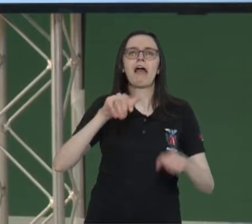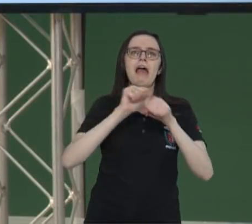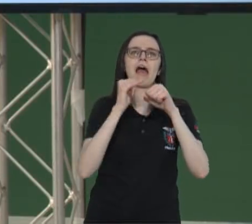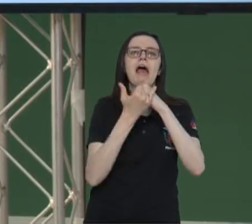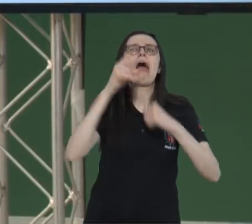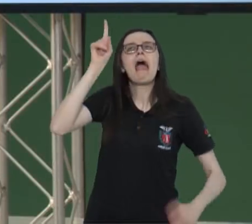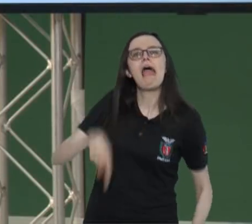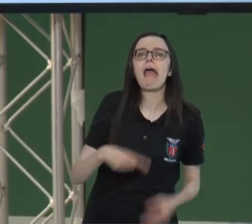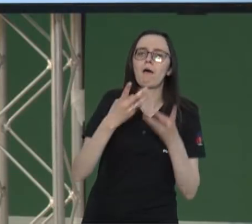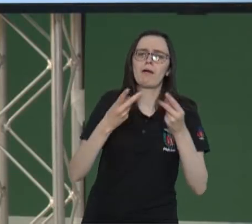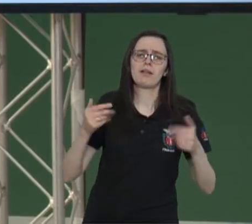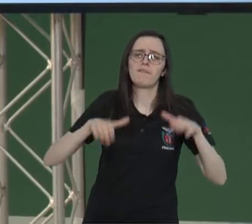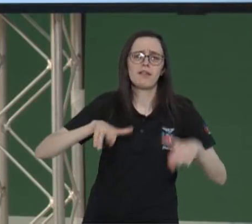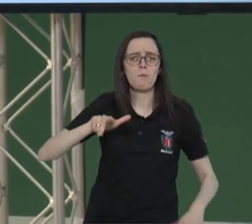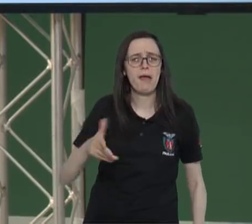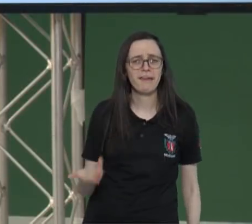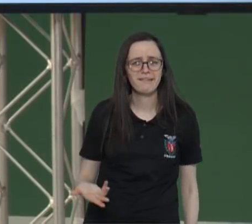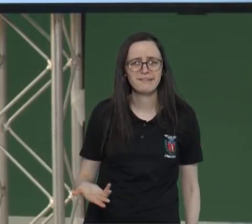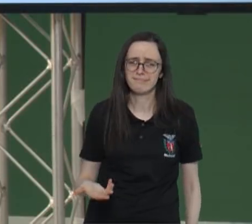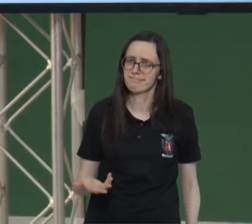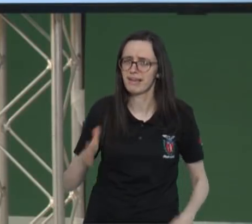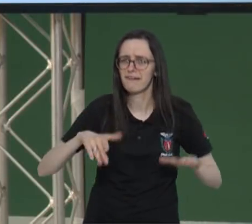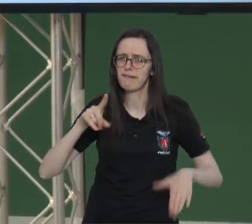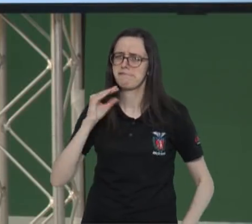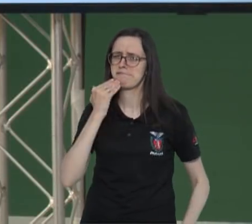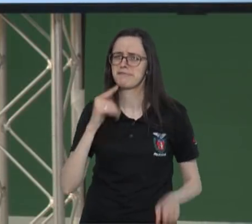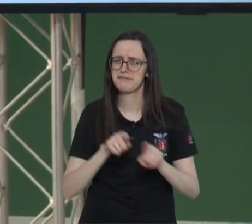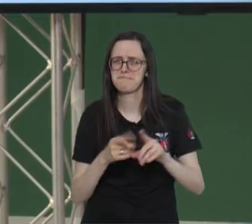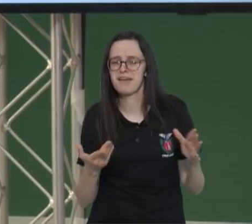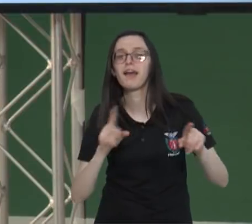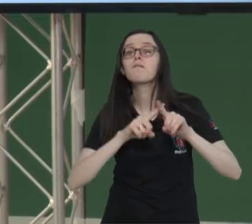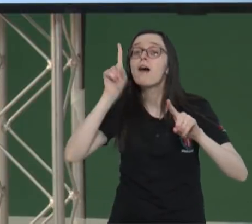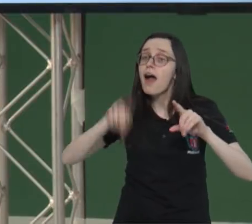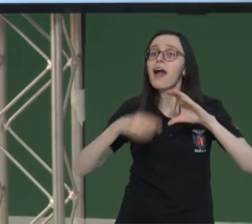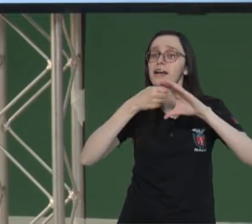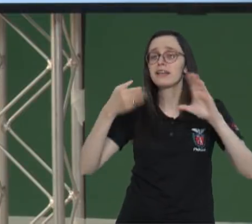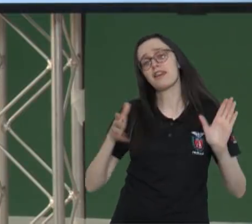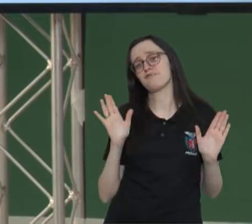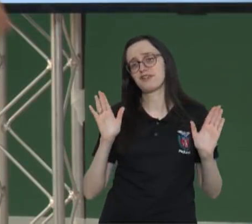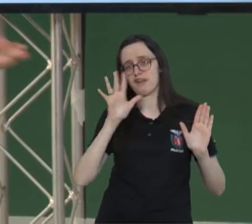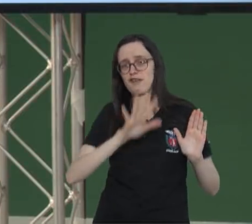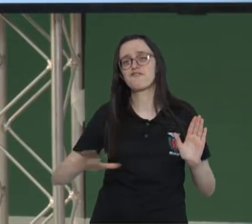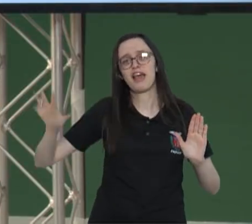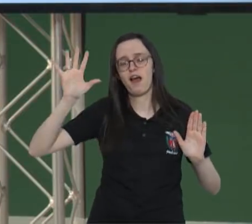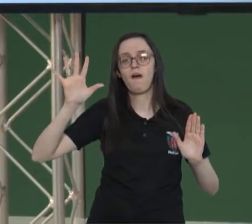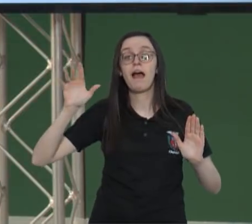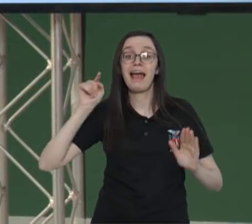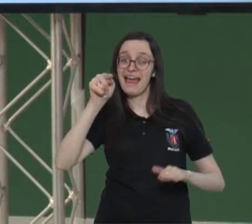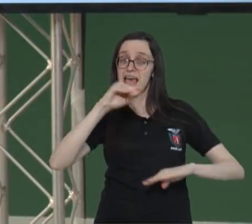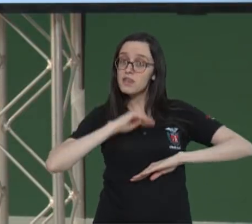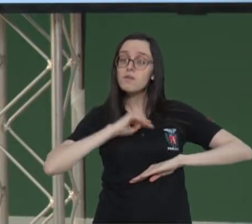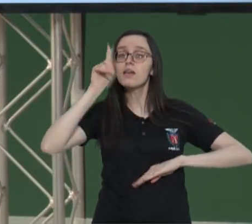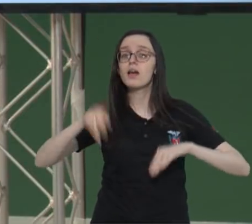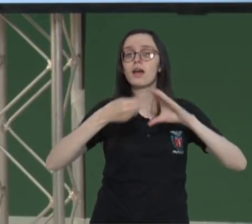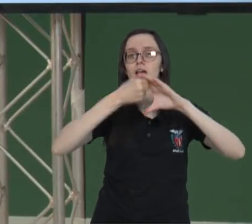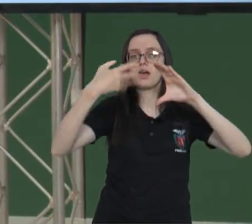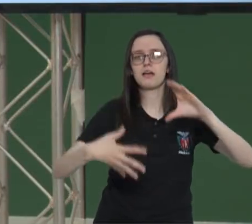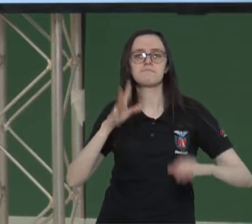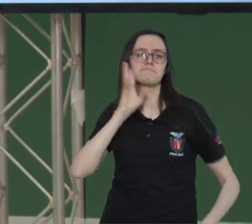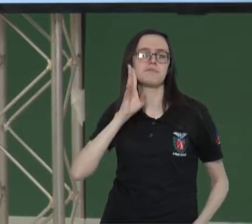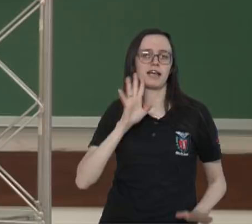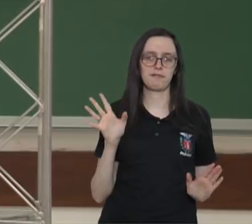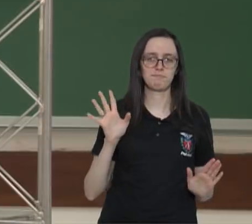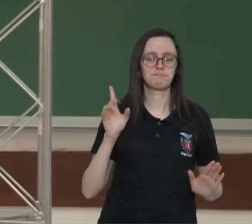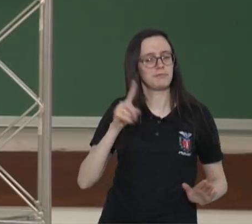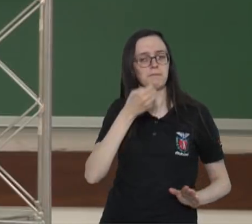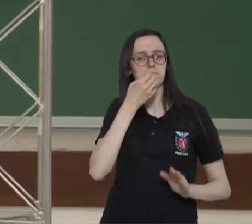é qualidade, porque nem sempre são qualidades, às vezes são defeitos também. Mas são características de modo geral. No caso aqui, são características legais, né? São